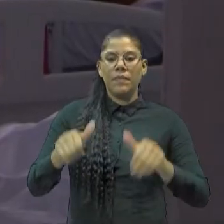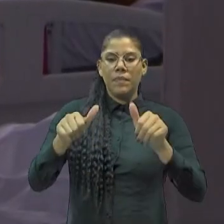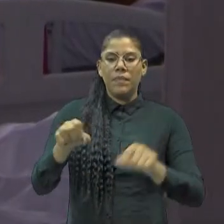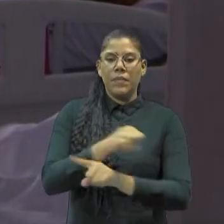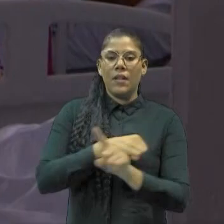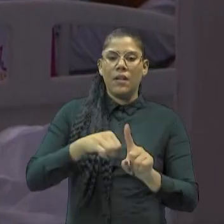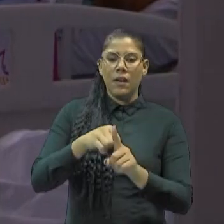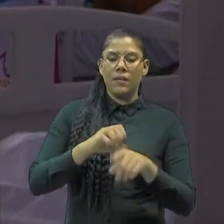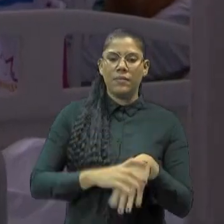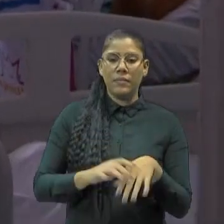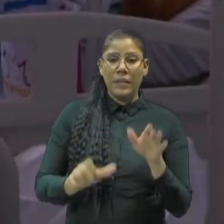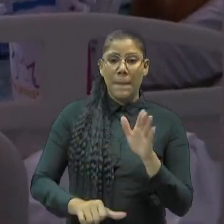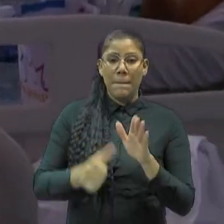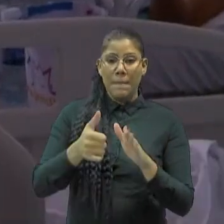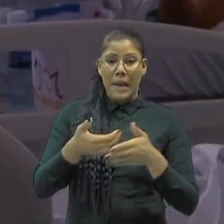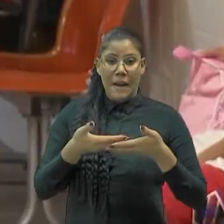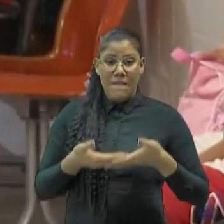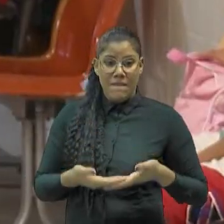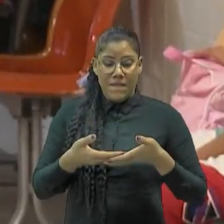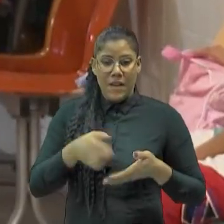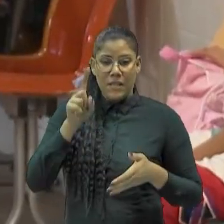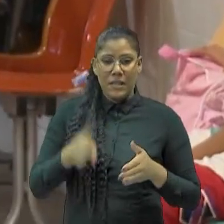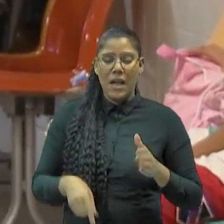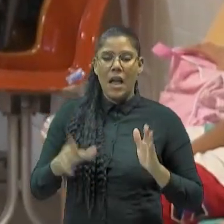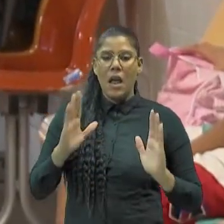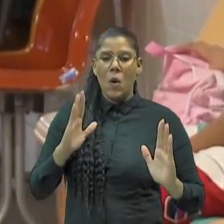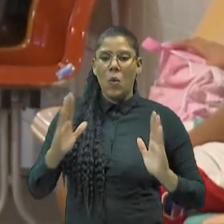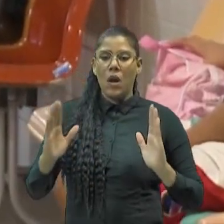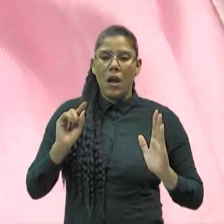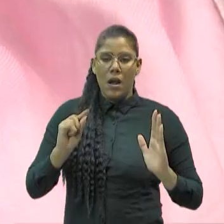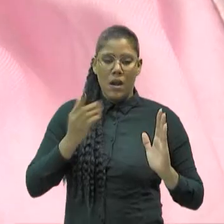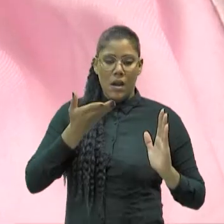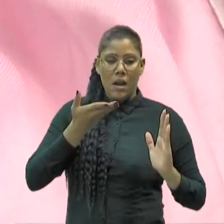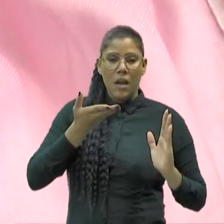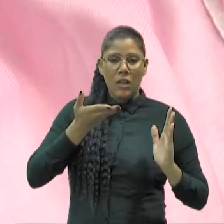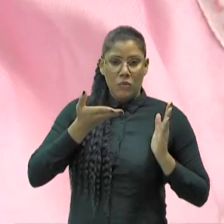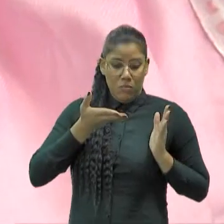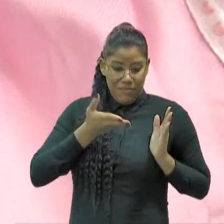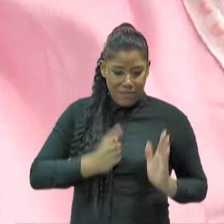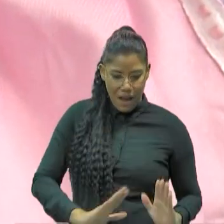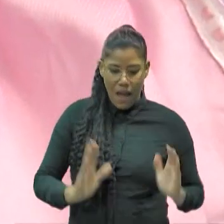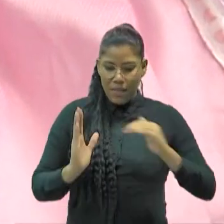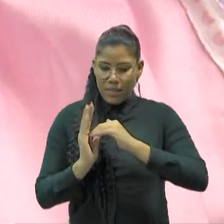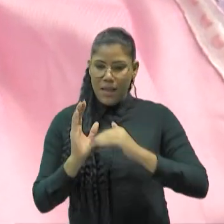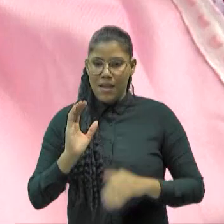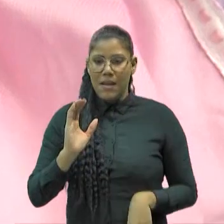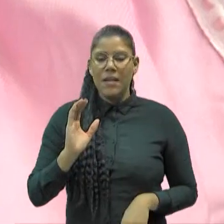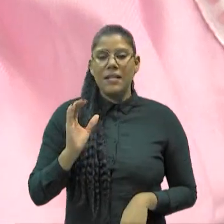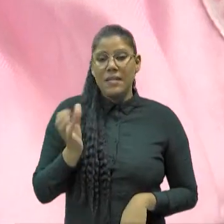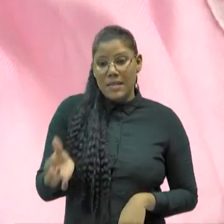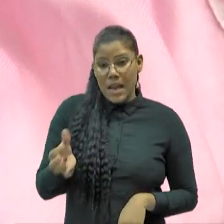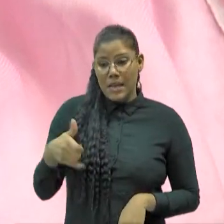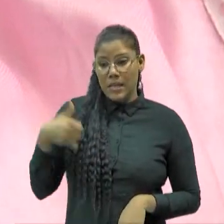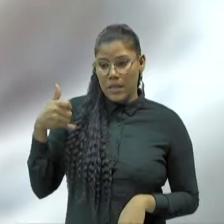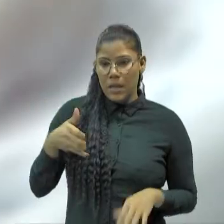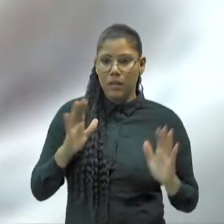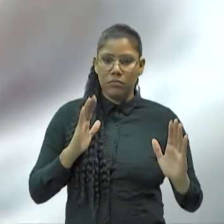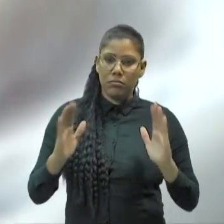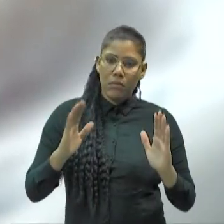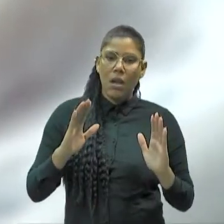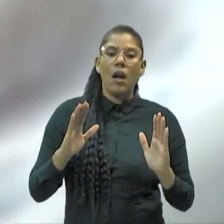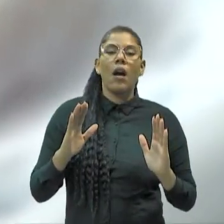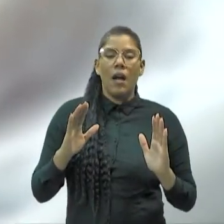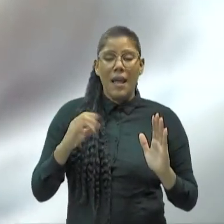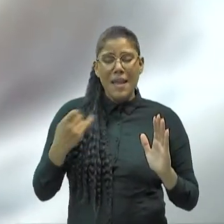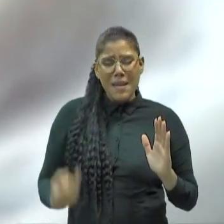primeira infância é o período que vai da concepção até os 6 anos de idade, sendo considerada um período importante para a saúde e para